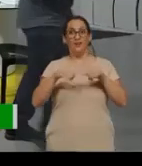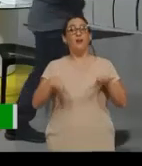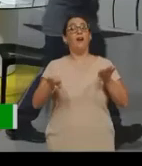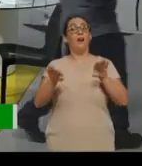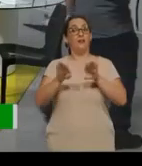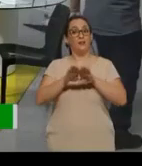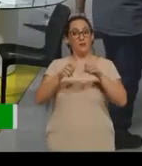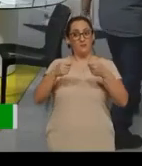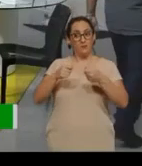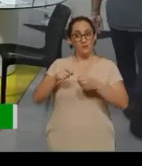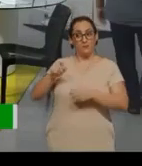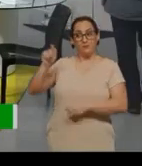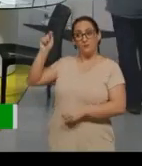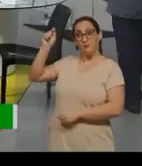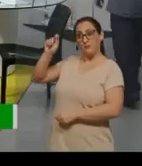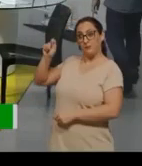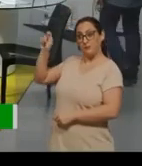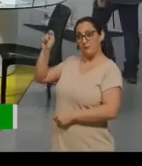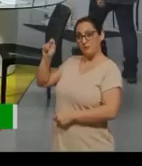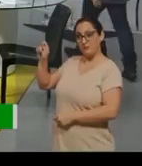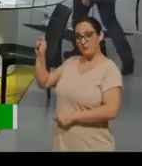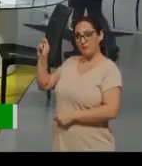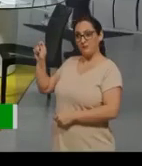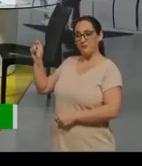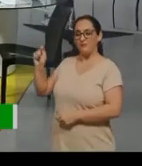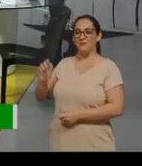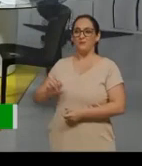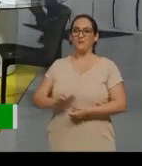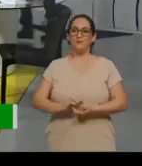Fica à vontade. Ok.